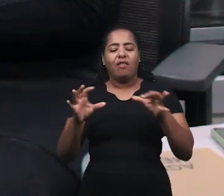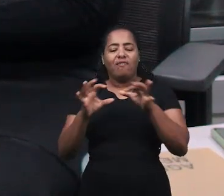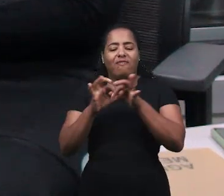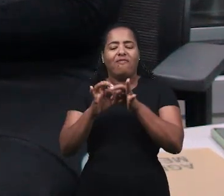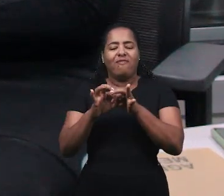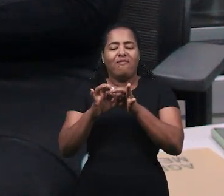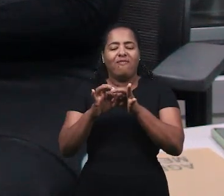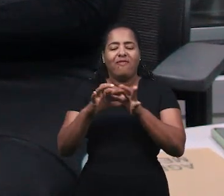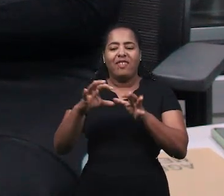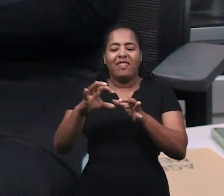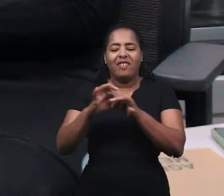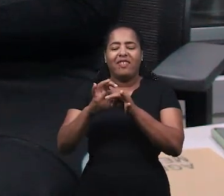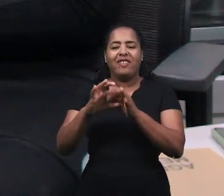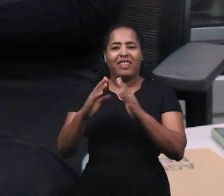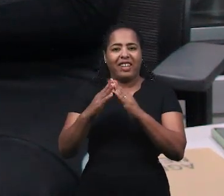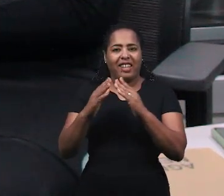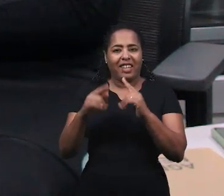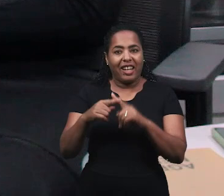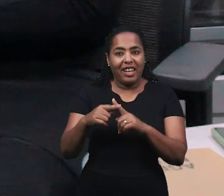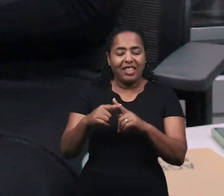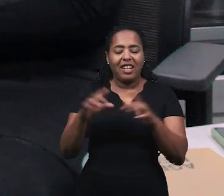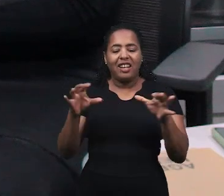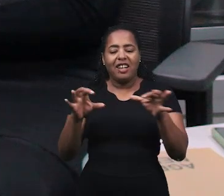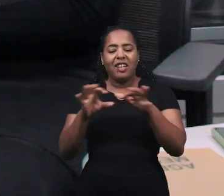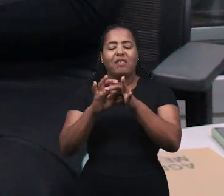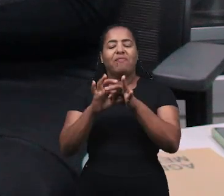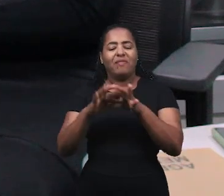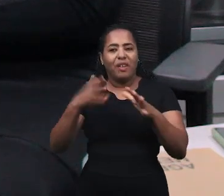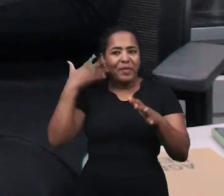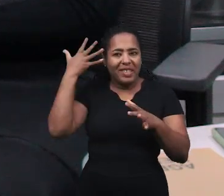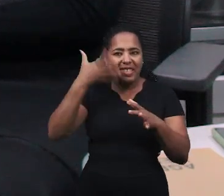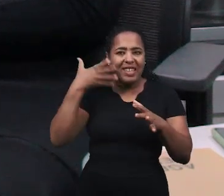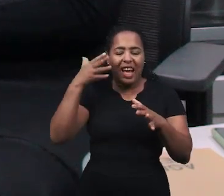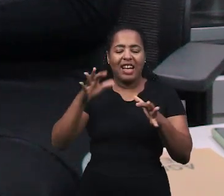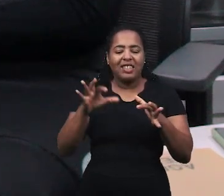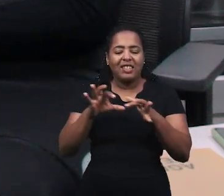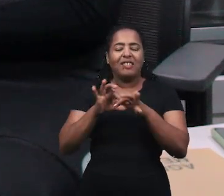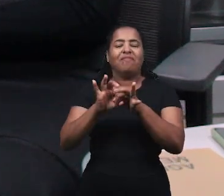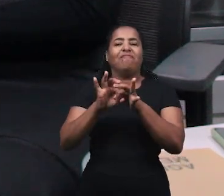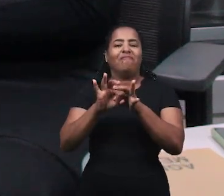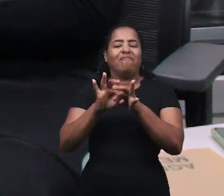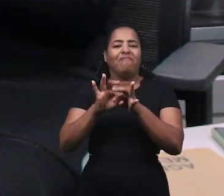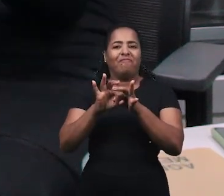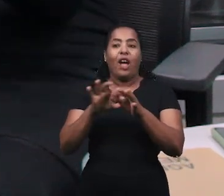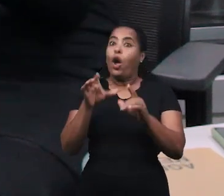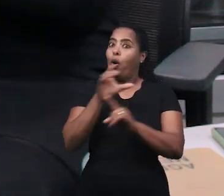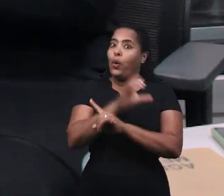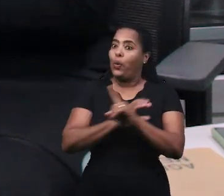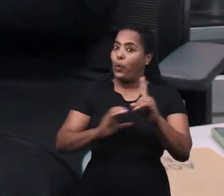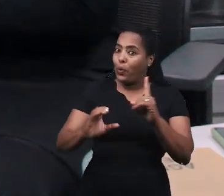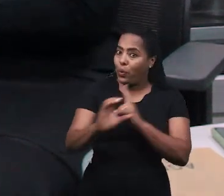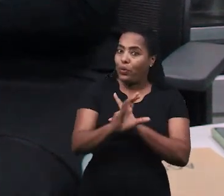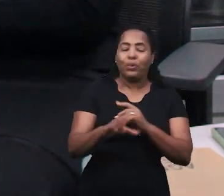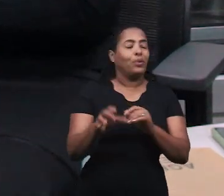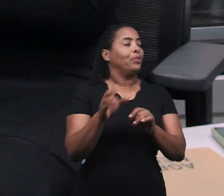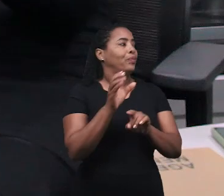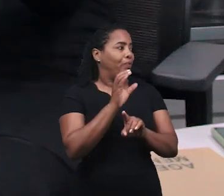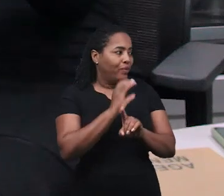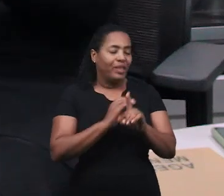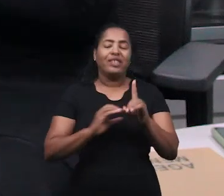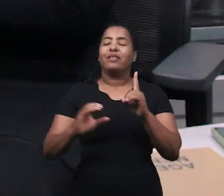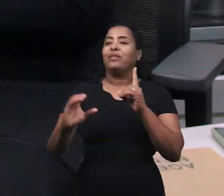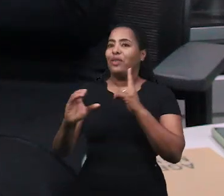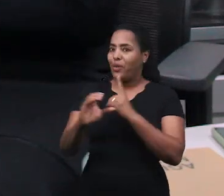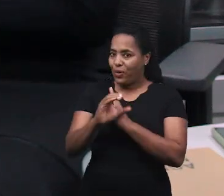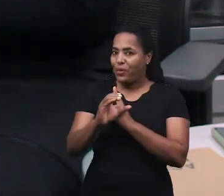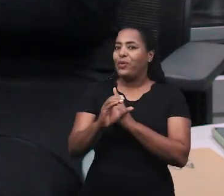com o Brasil, é a minha ligação com a igreja, né? É a minha ligação com a mensagem, é a minha ligação Era com o culto. louvor, é o culto que eu Antes vivo. de